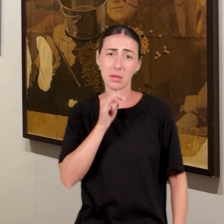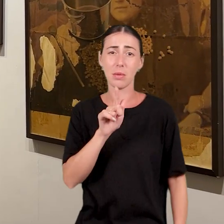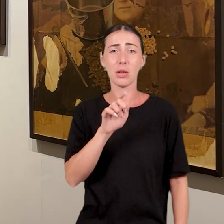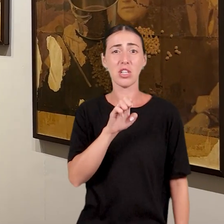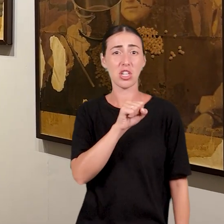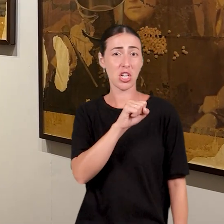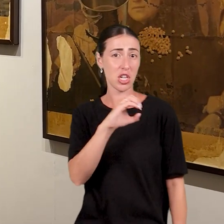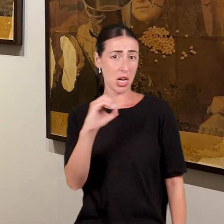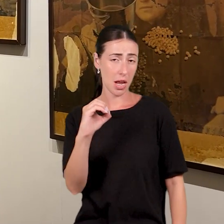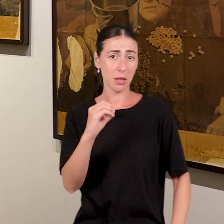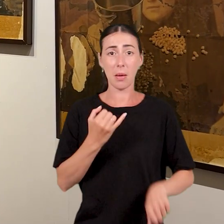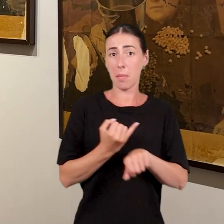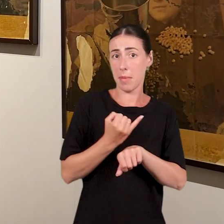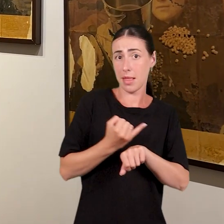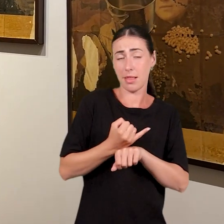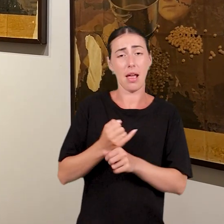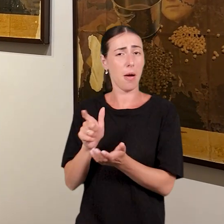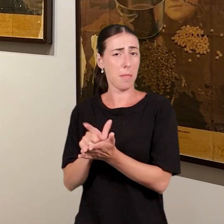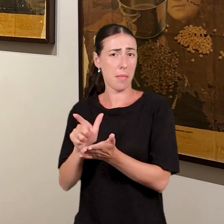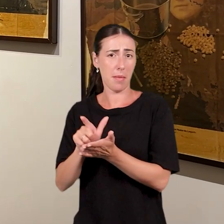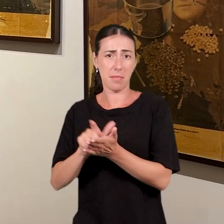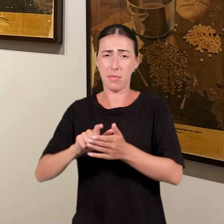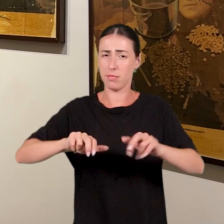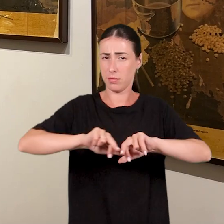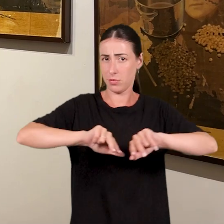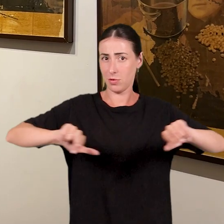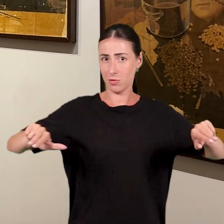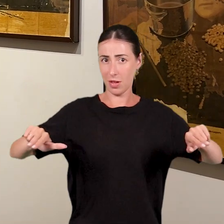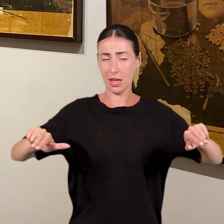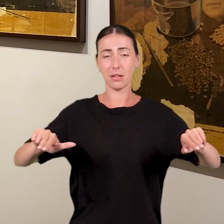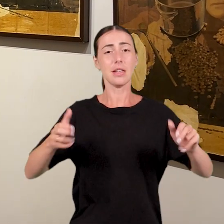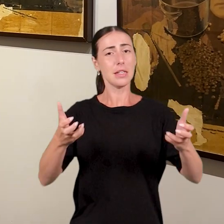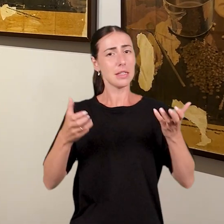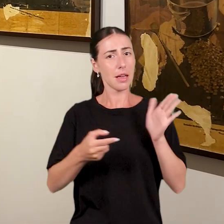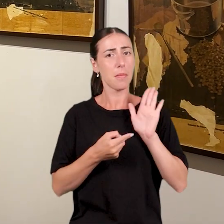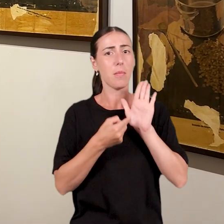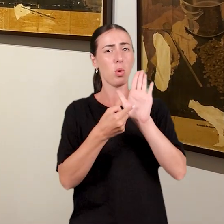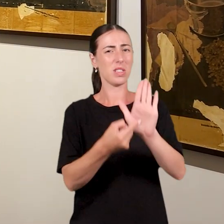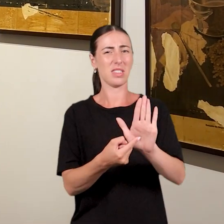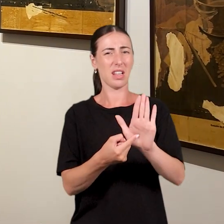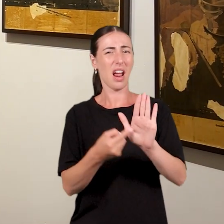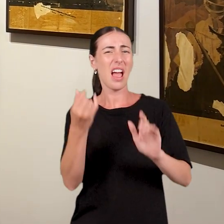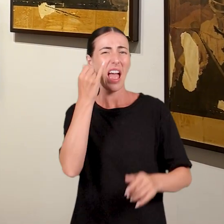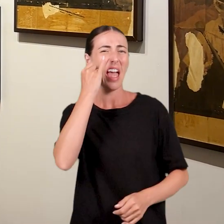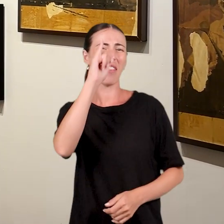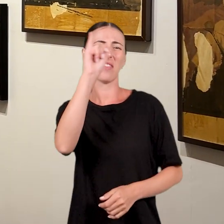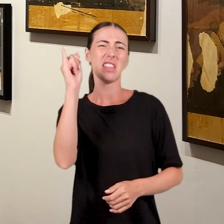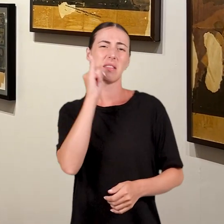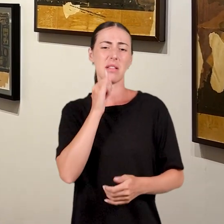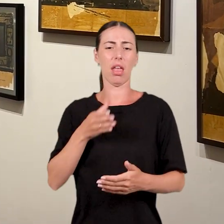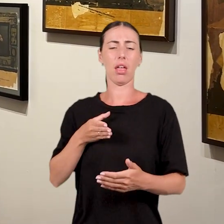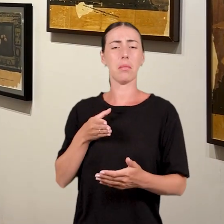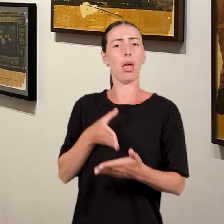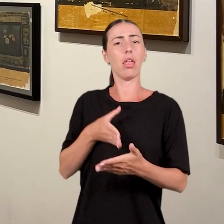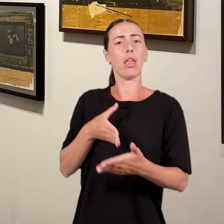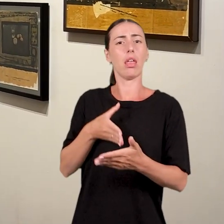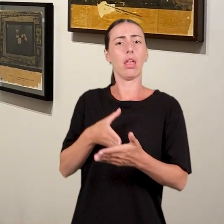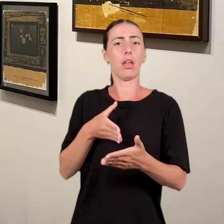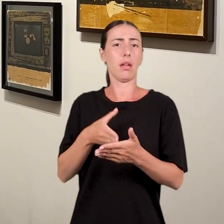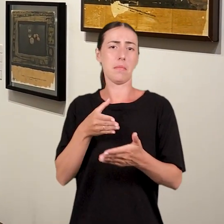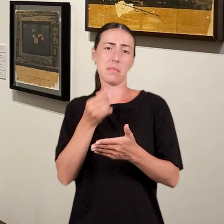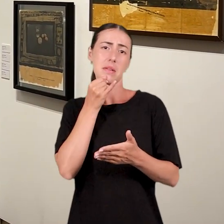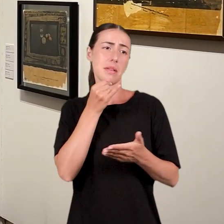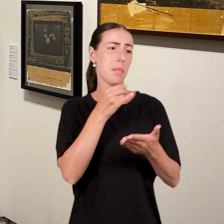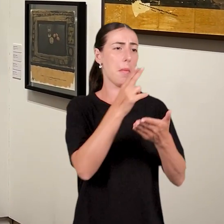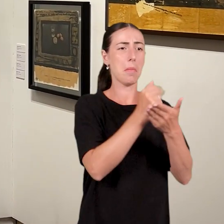e papel. Essa multiplicidade de suportes revela a prática artística, marcada pela recusa em delimitar fronteiras